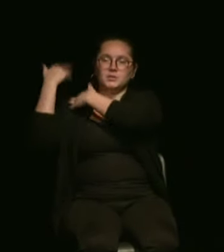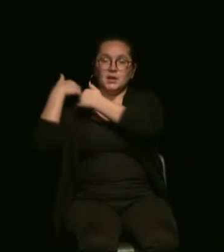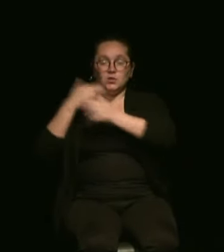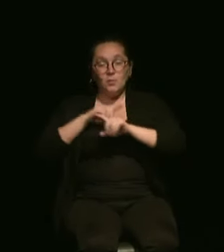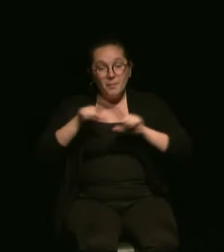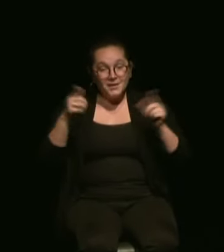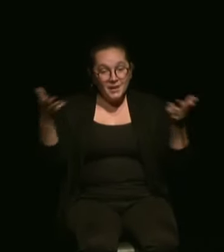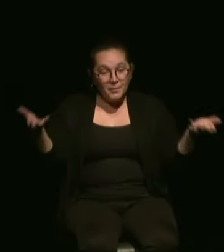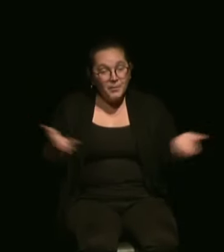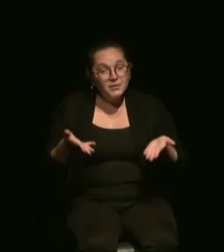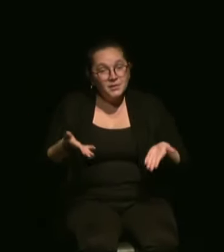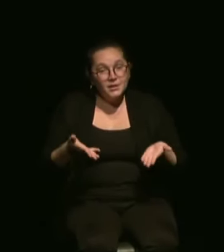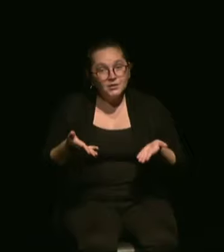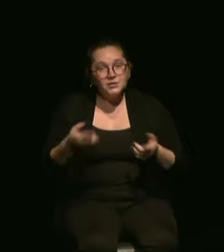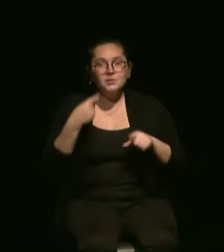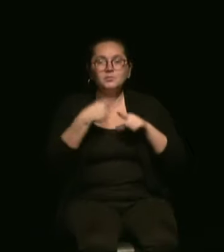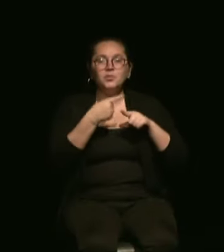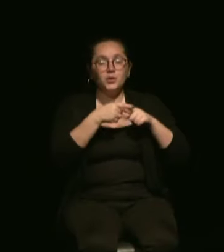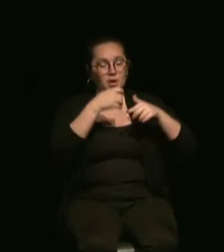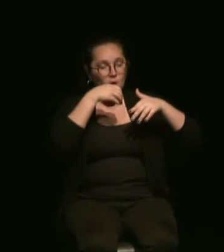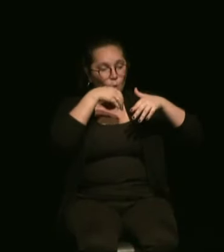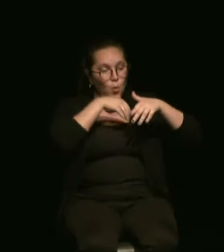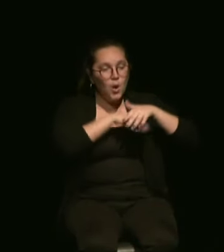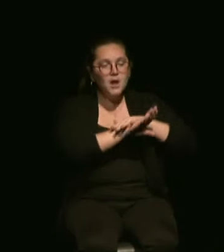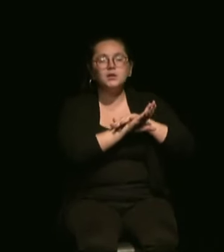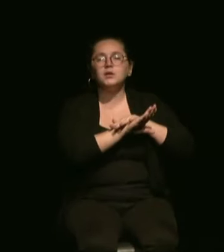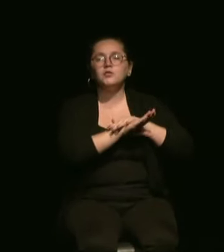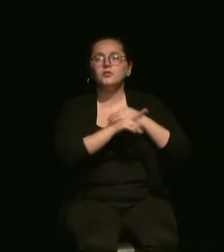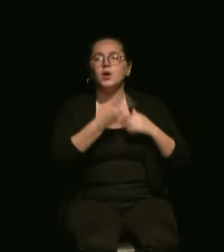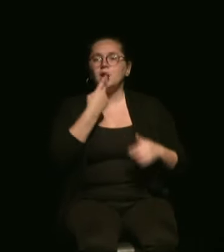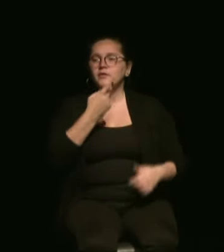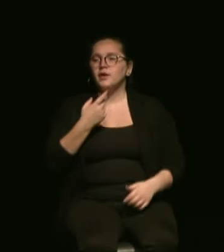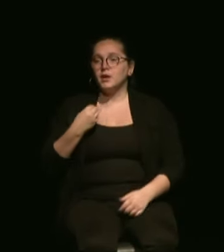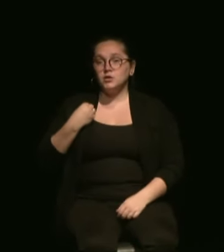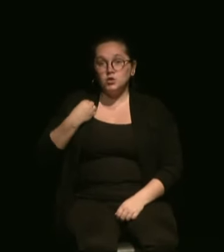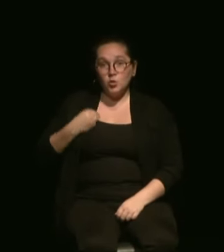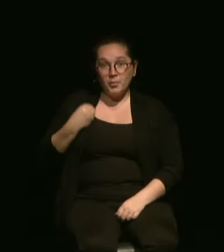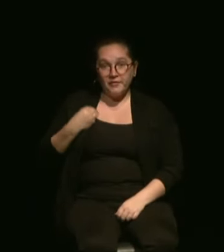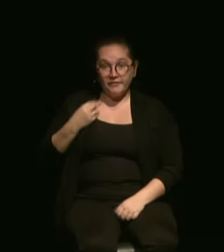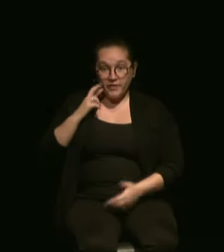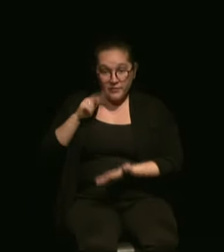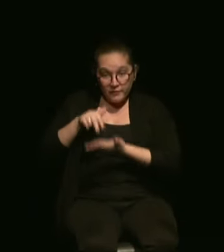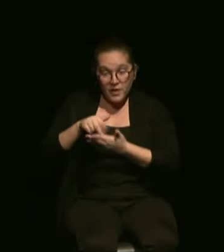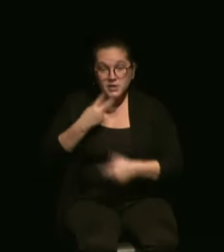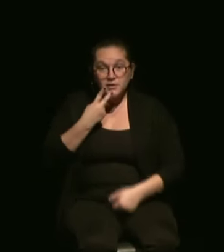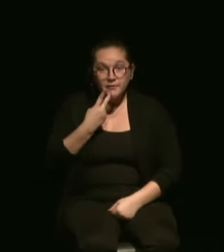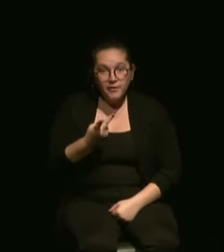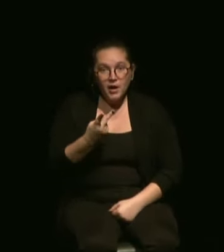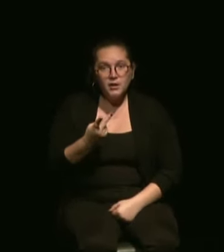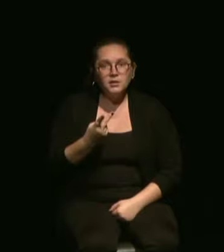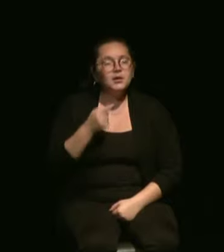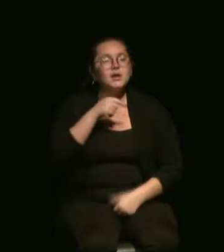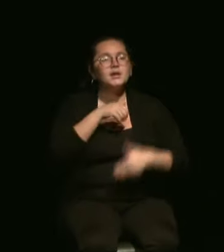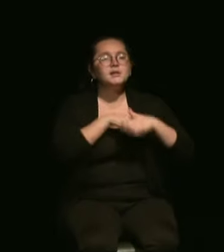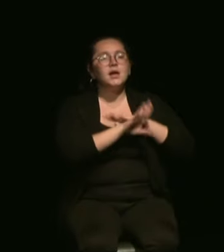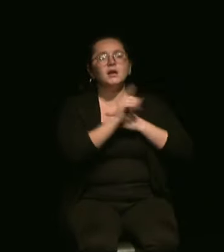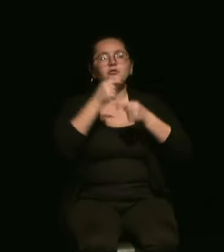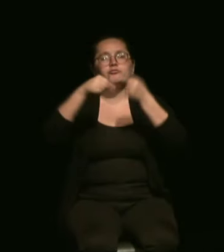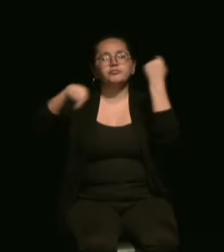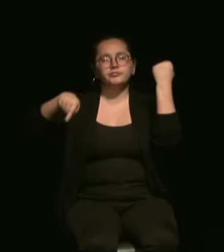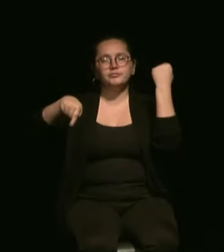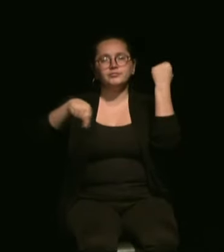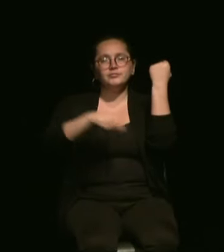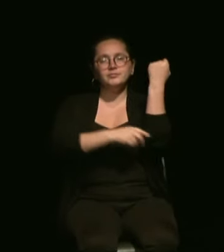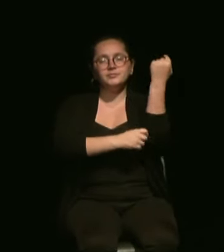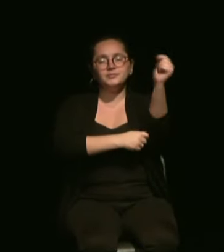arquivo nega a palavra do sobrevivente, na medida que ele se apresenta como uma evidência dessa palavra. E ele diz